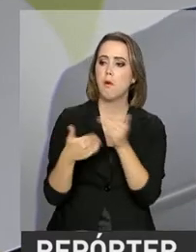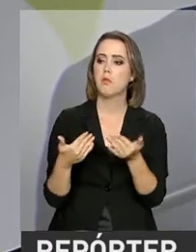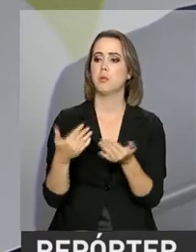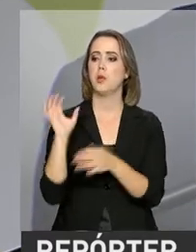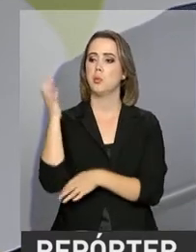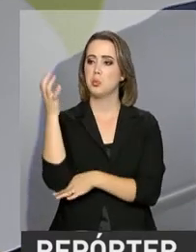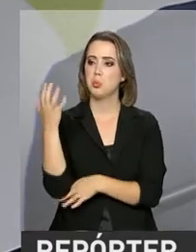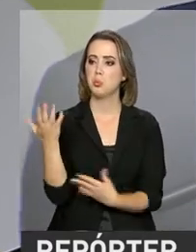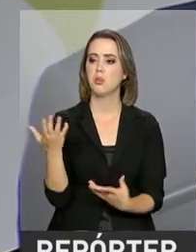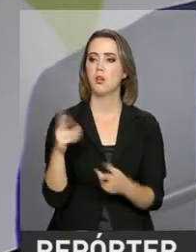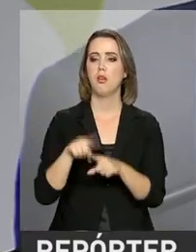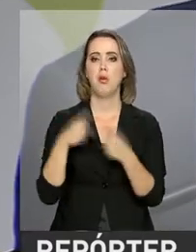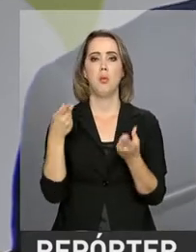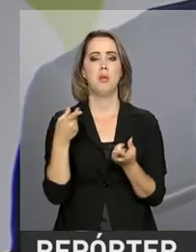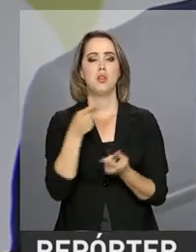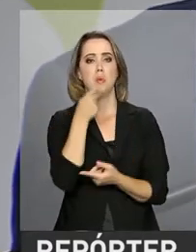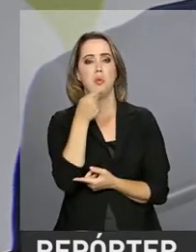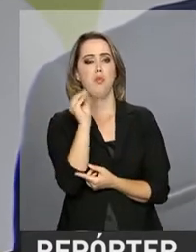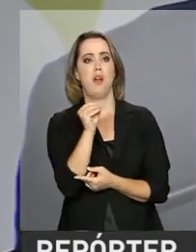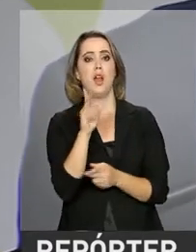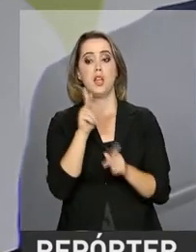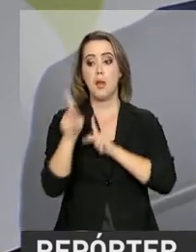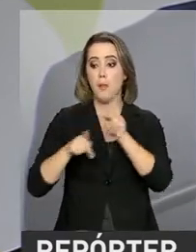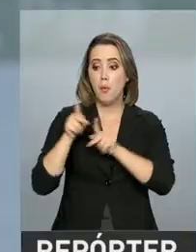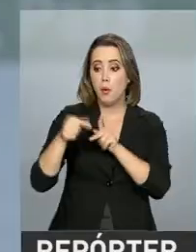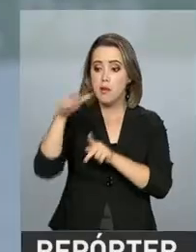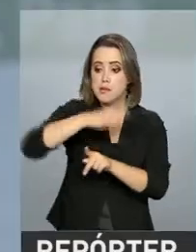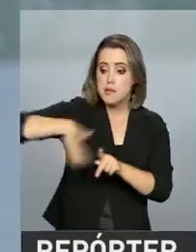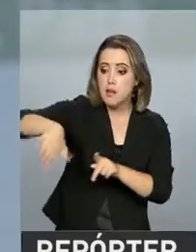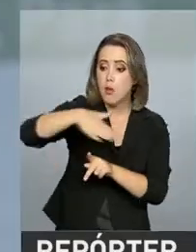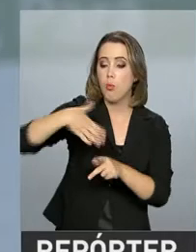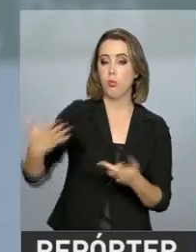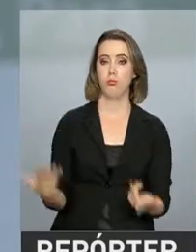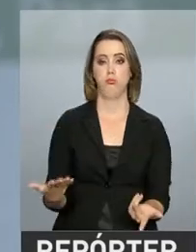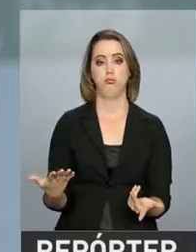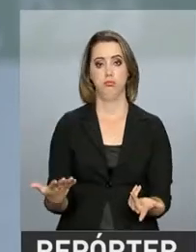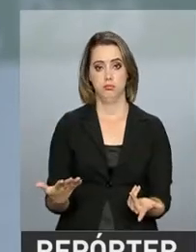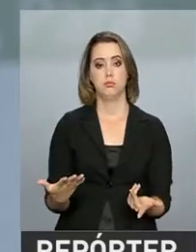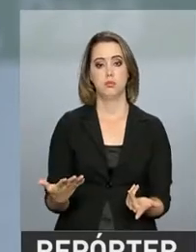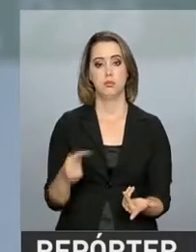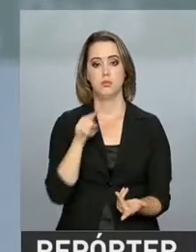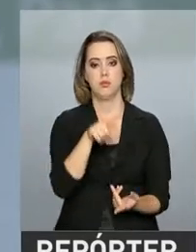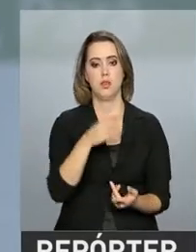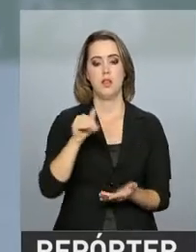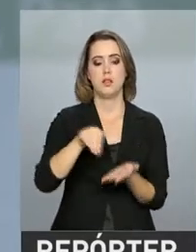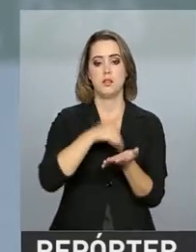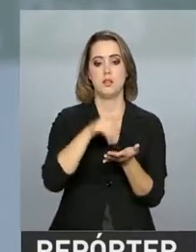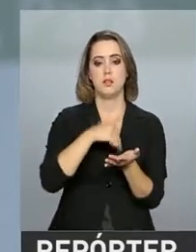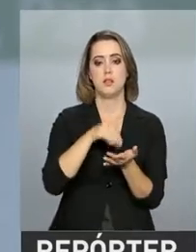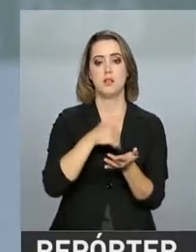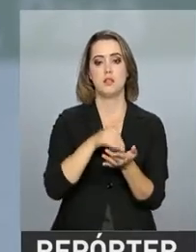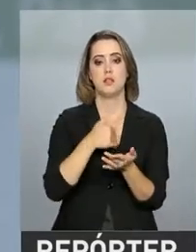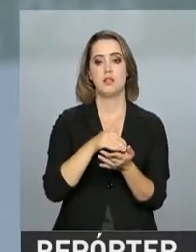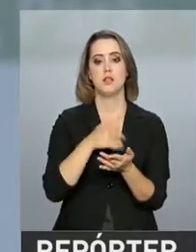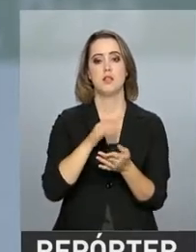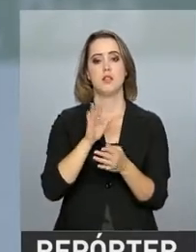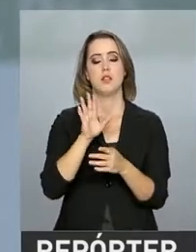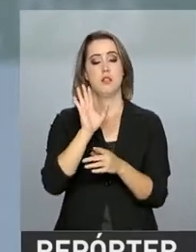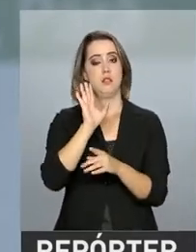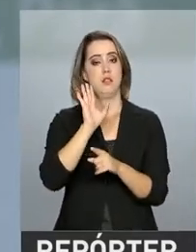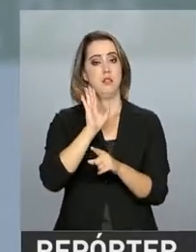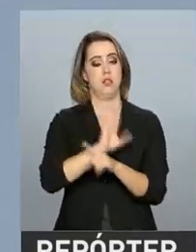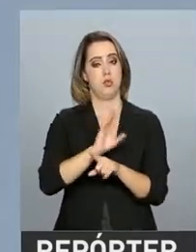se fala da população vulnerável. A secretária nacional de assistência social destacou que o encontro